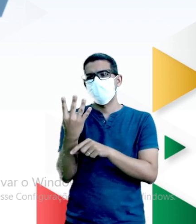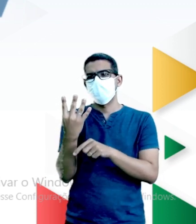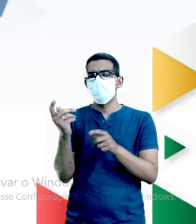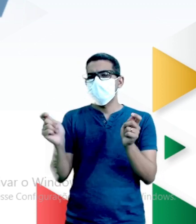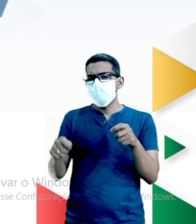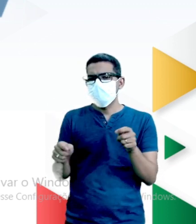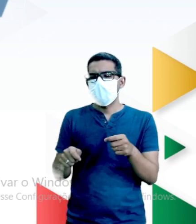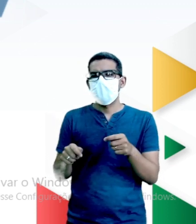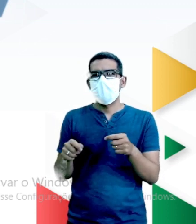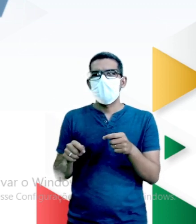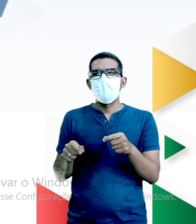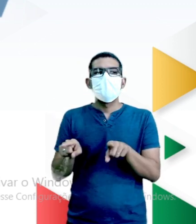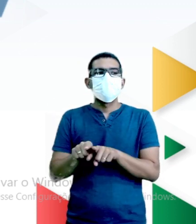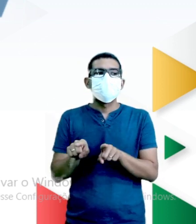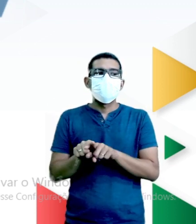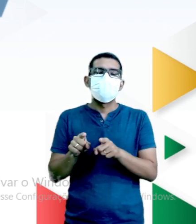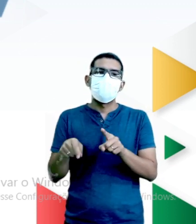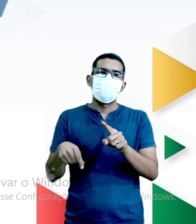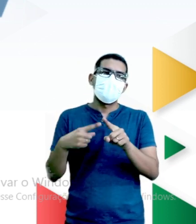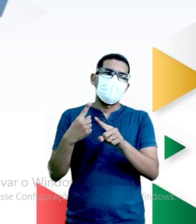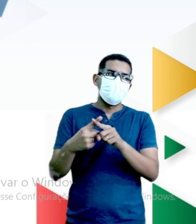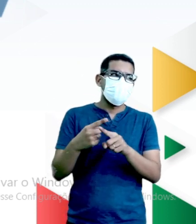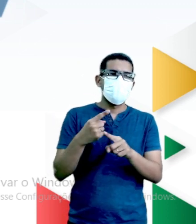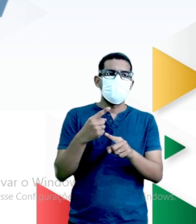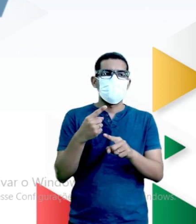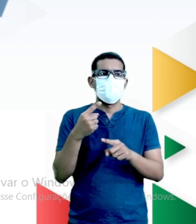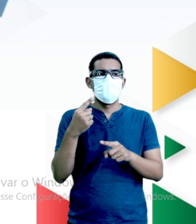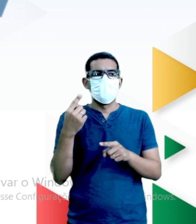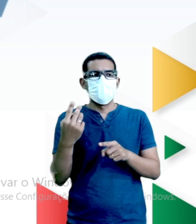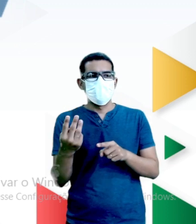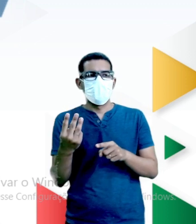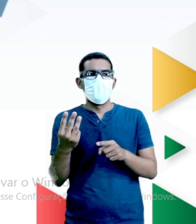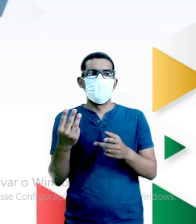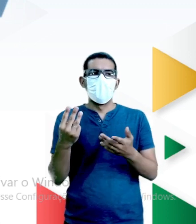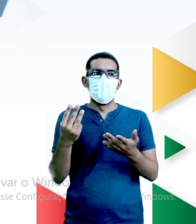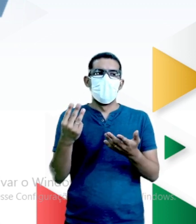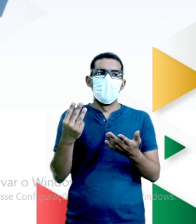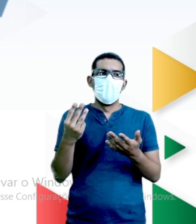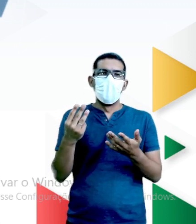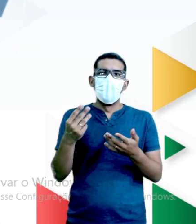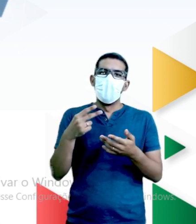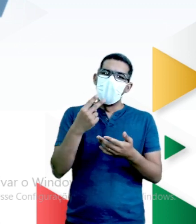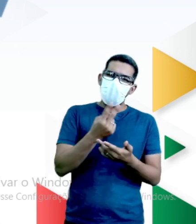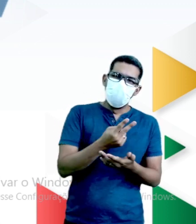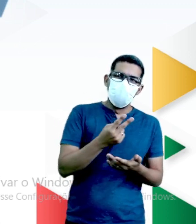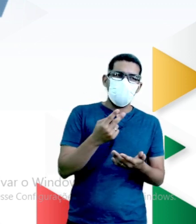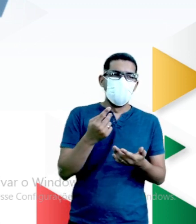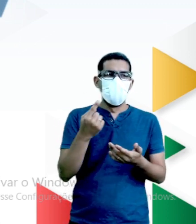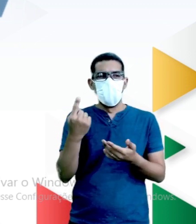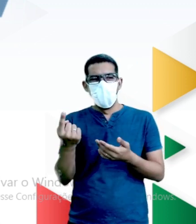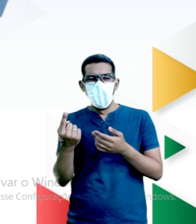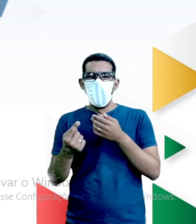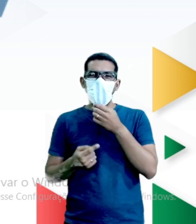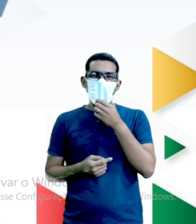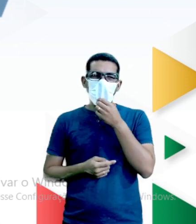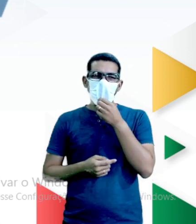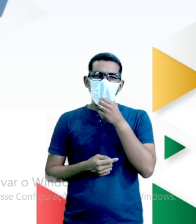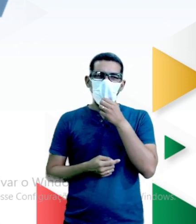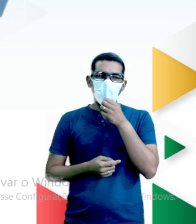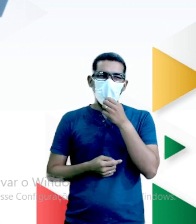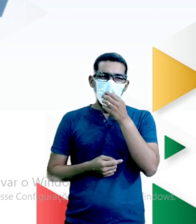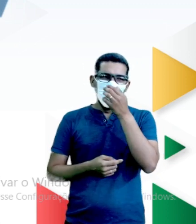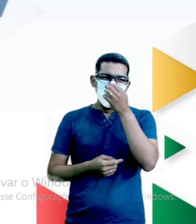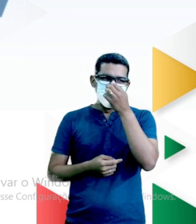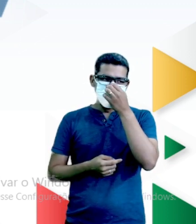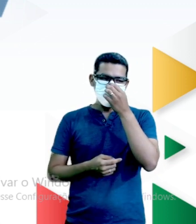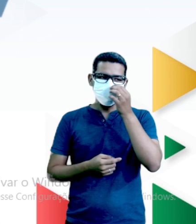acabou de falar. Múltiplo de 4, múltiplo de 3 aí, se o número é divisível por 3, múltiplo de 2, se ele é divisível por 2, tá bom?